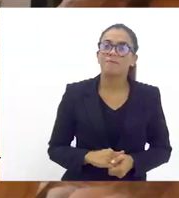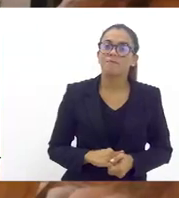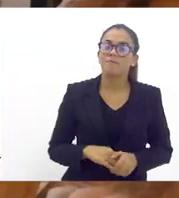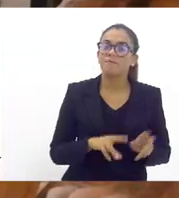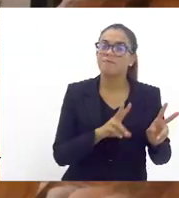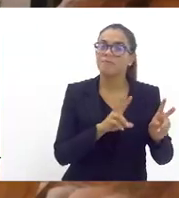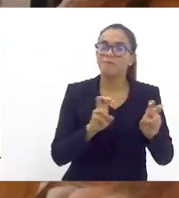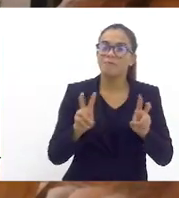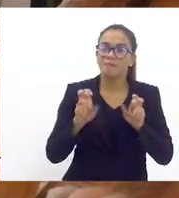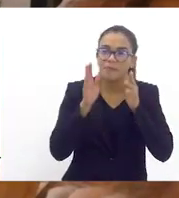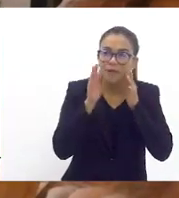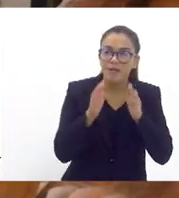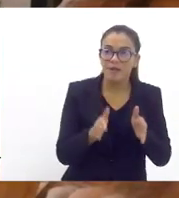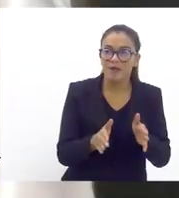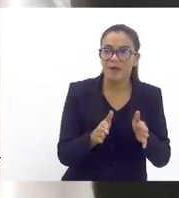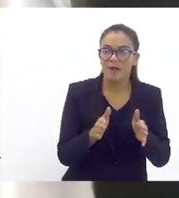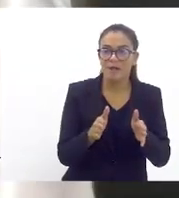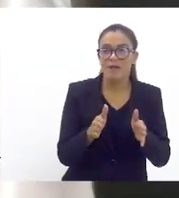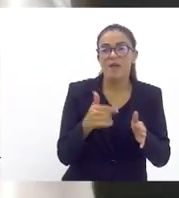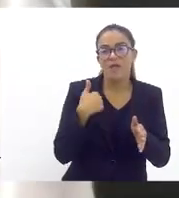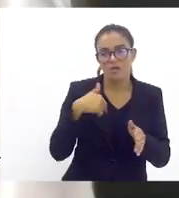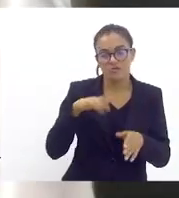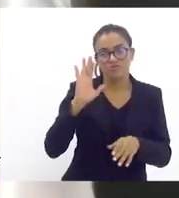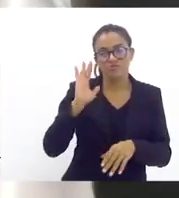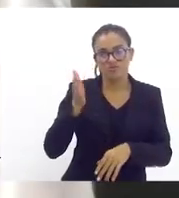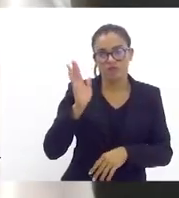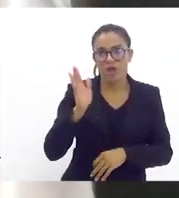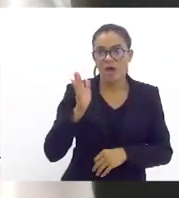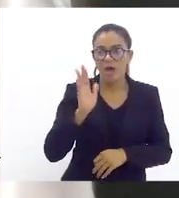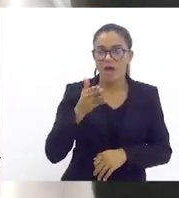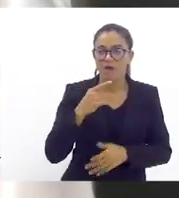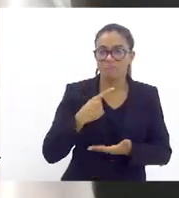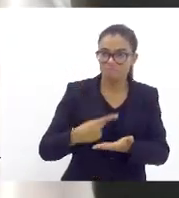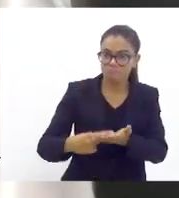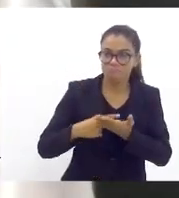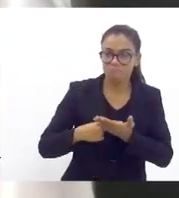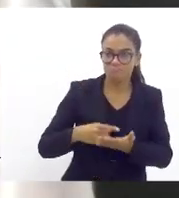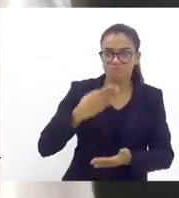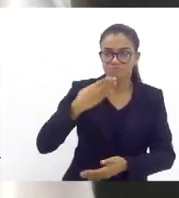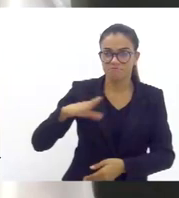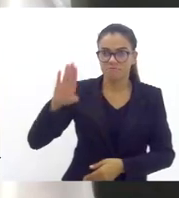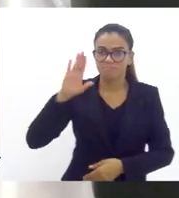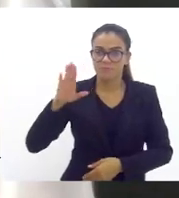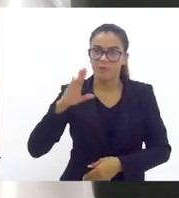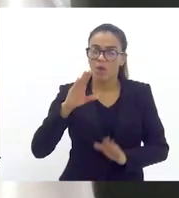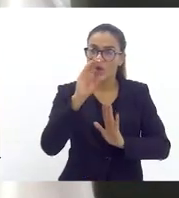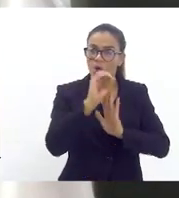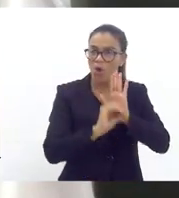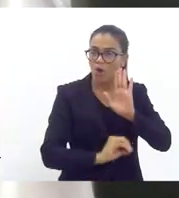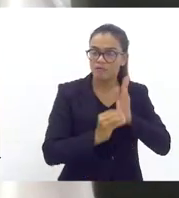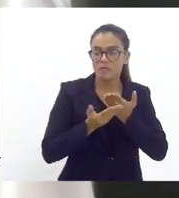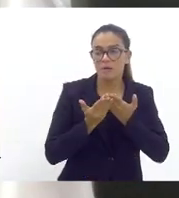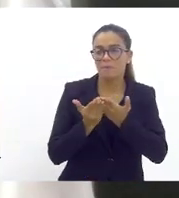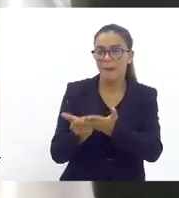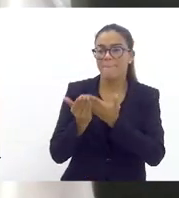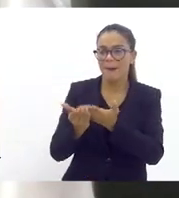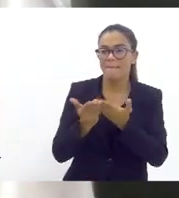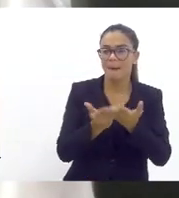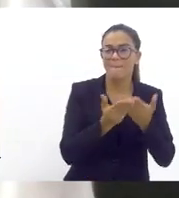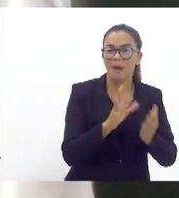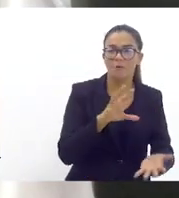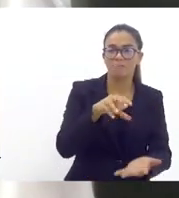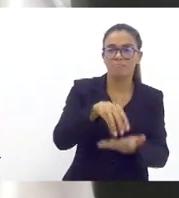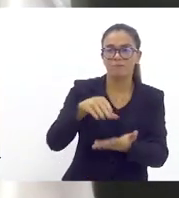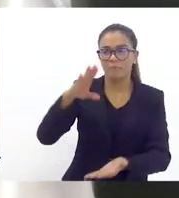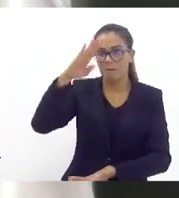Questões mais diretamente ligadas. Eu já me comprometi aqui a oficiar todos os batalhões militares para que